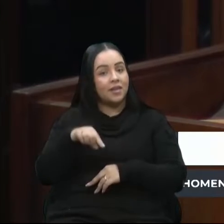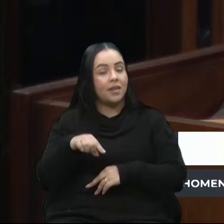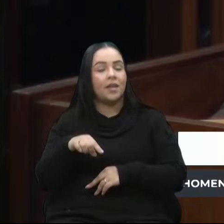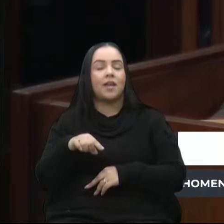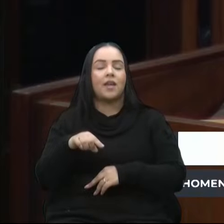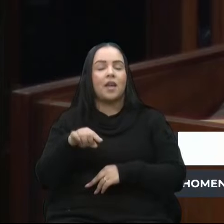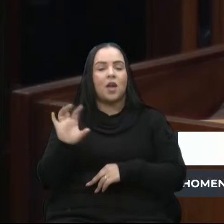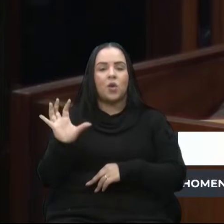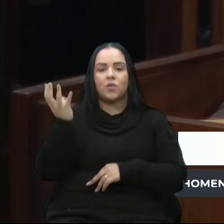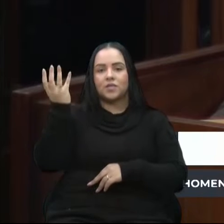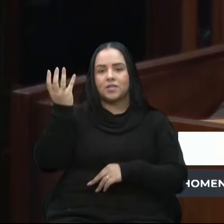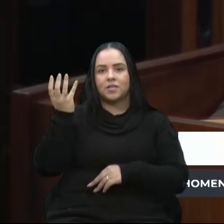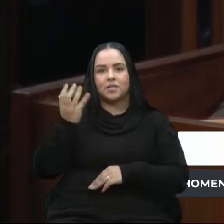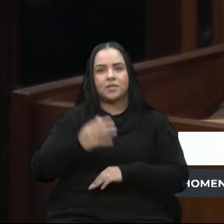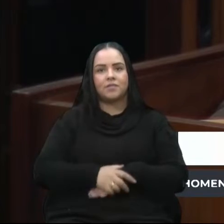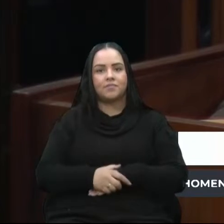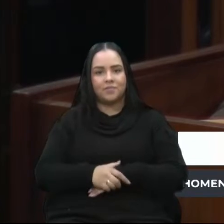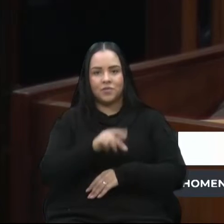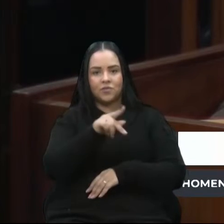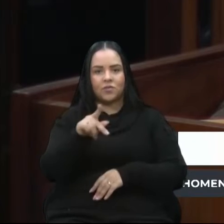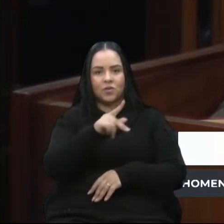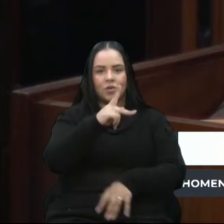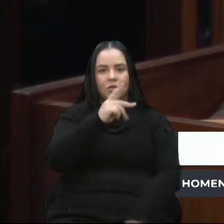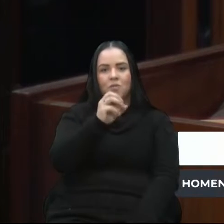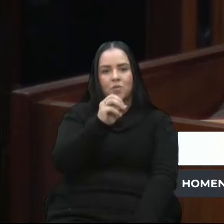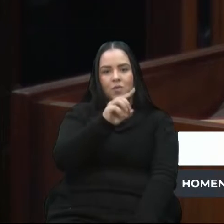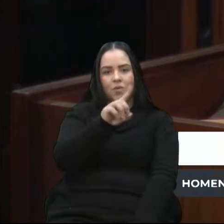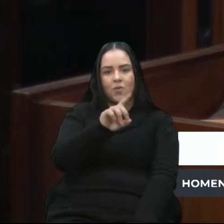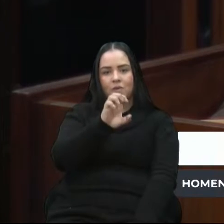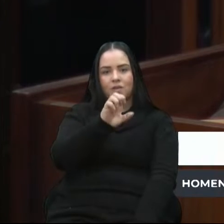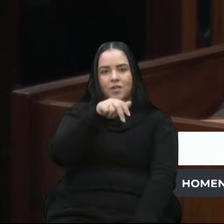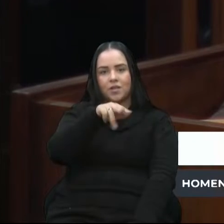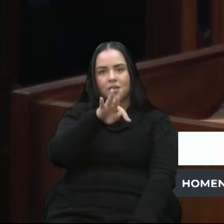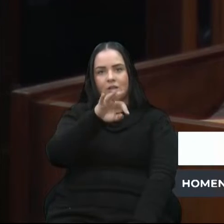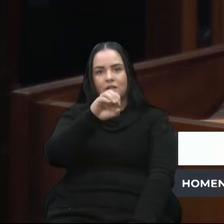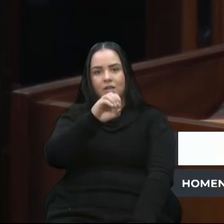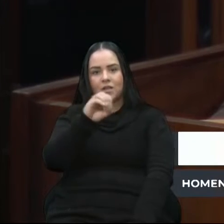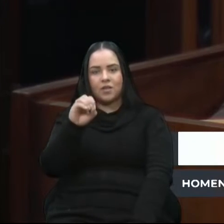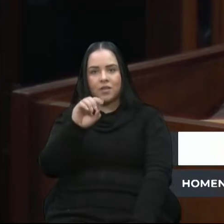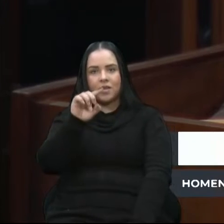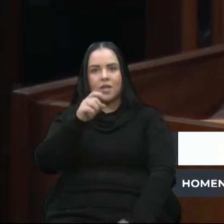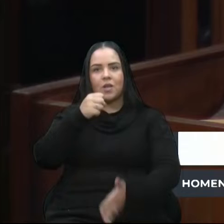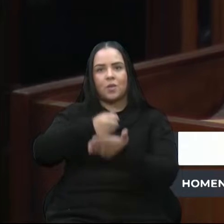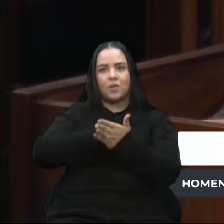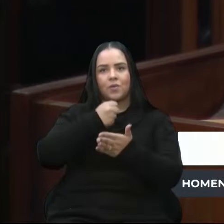professor Posenato. Esta é a grande luta.